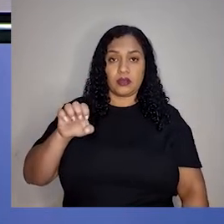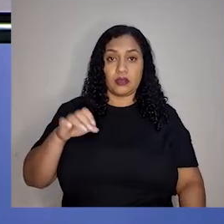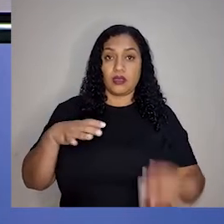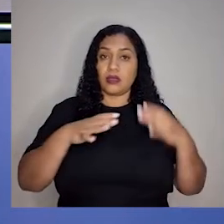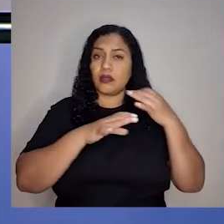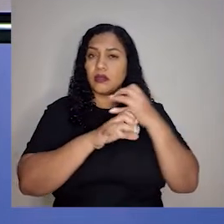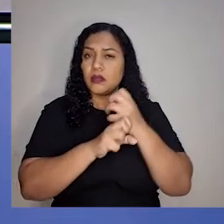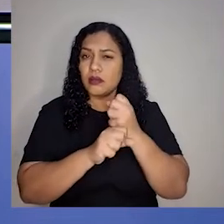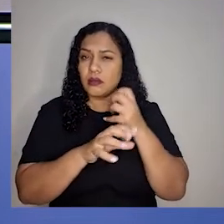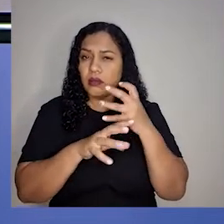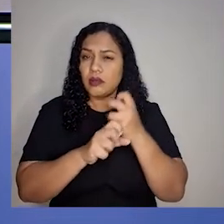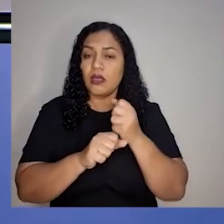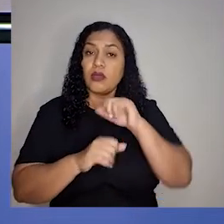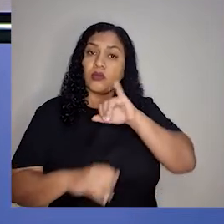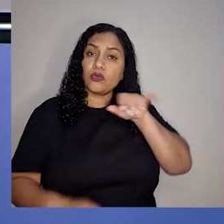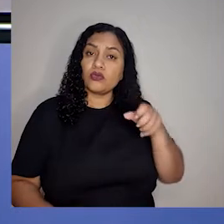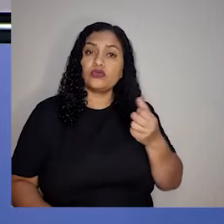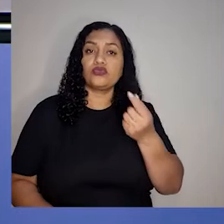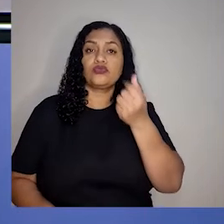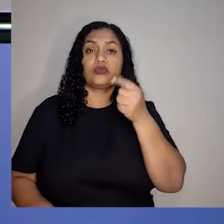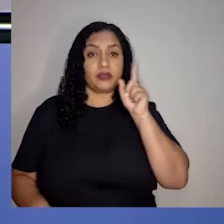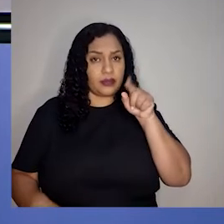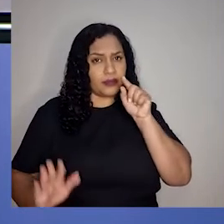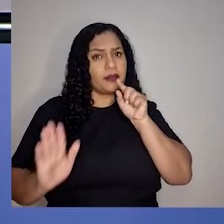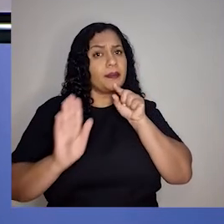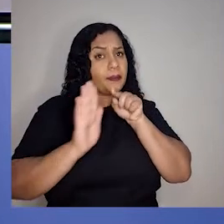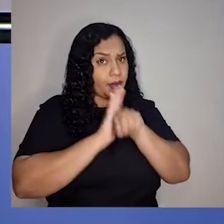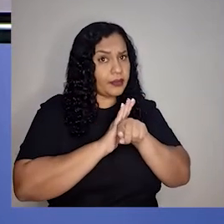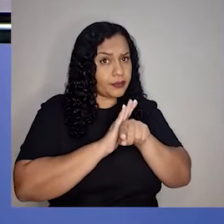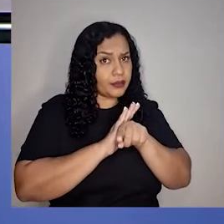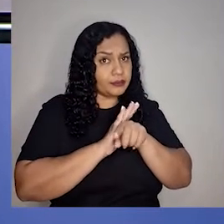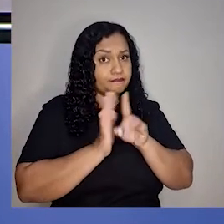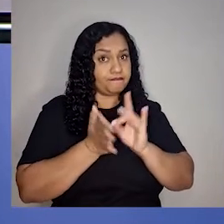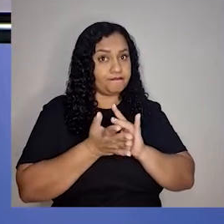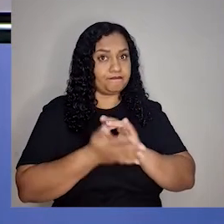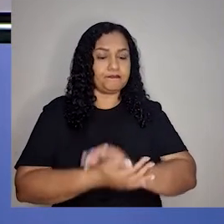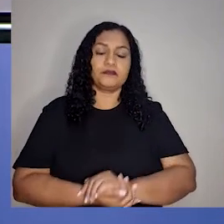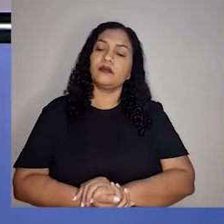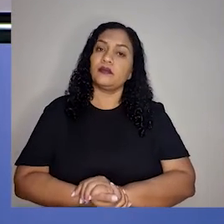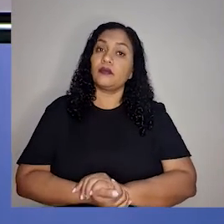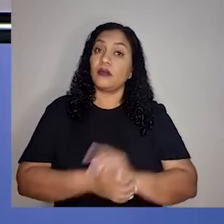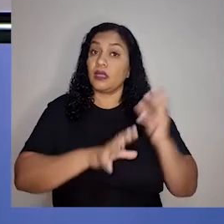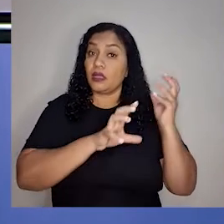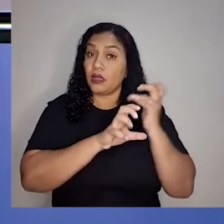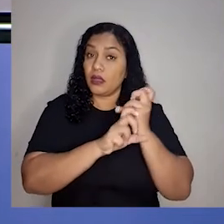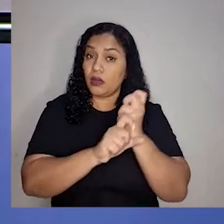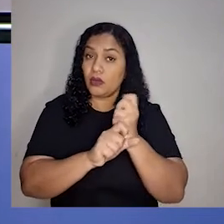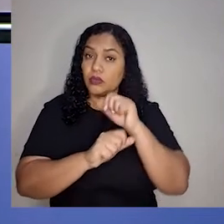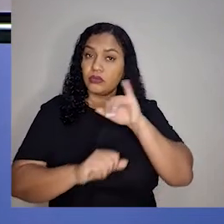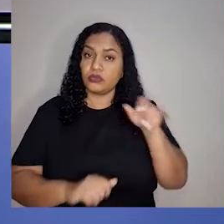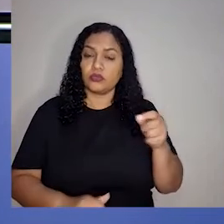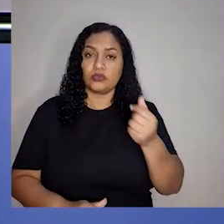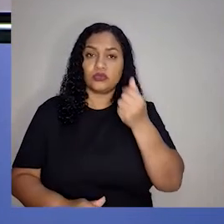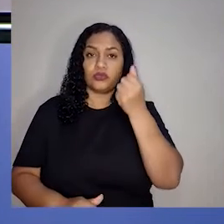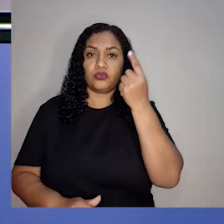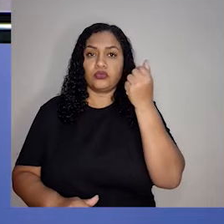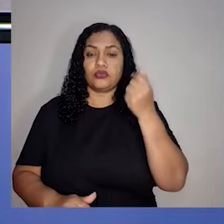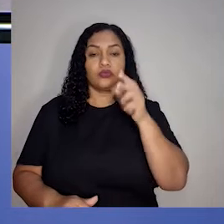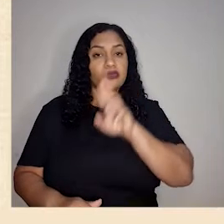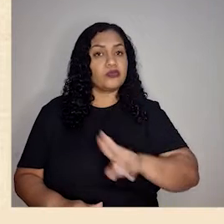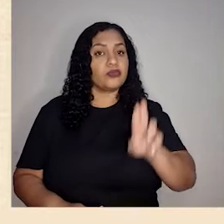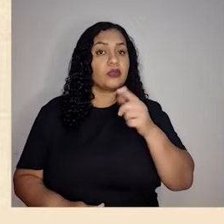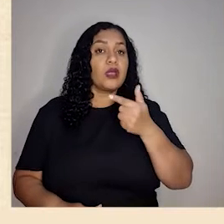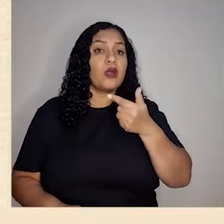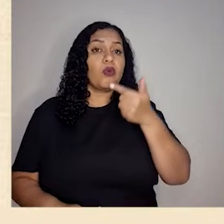agora o juros que é o que a questão pede para calcular os juros nós vamos usar